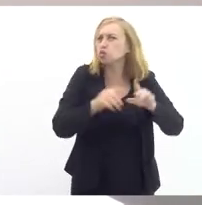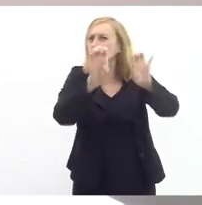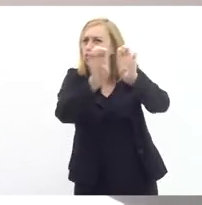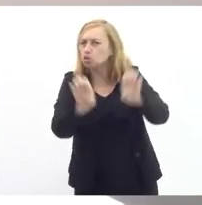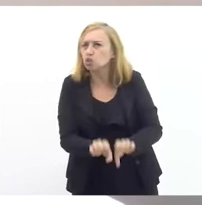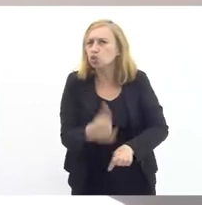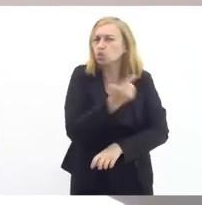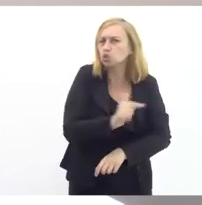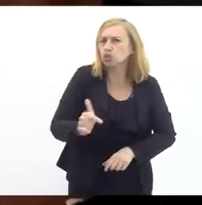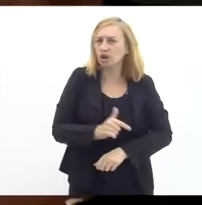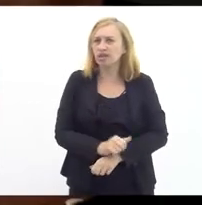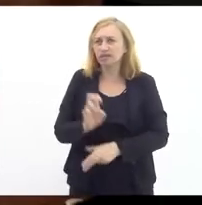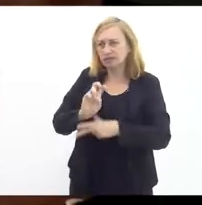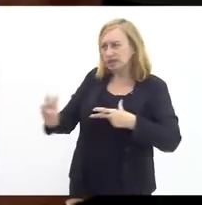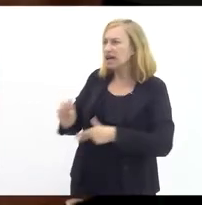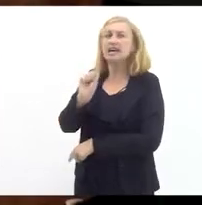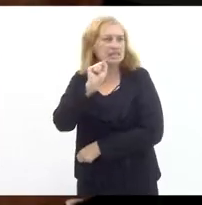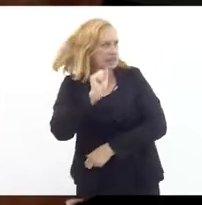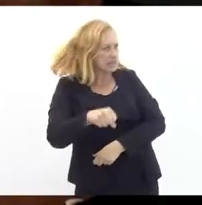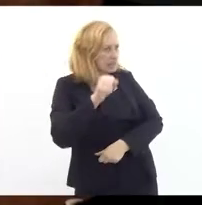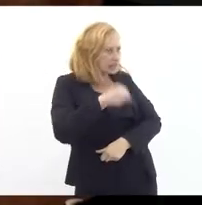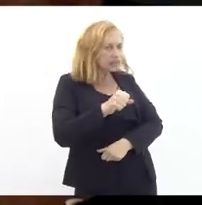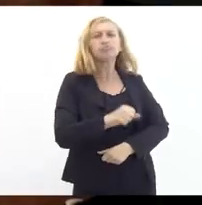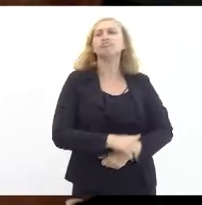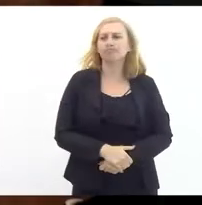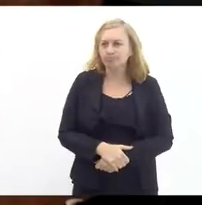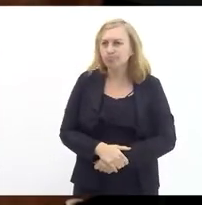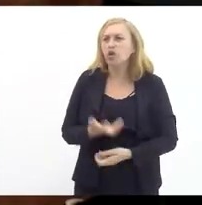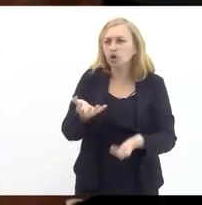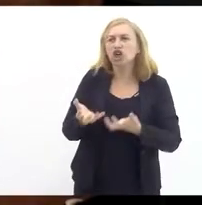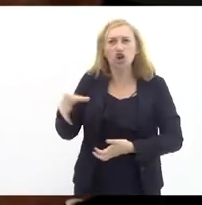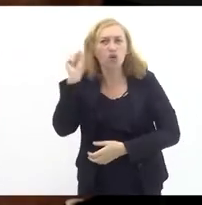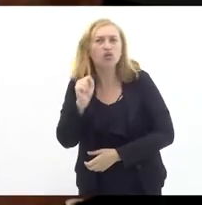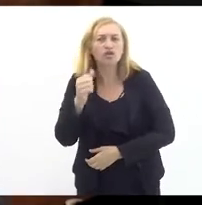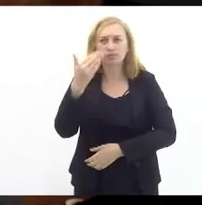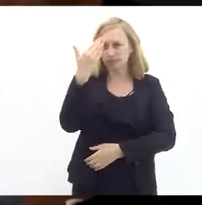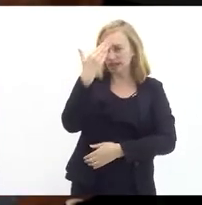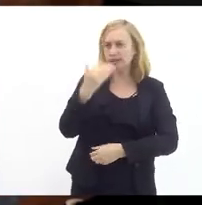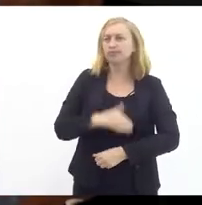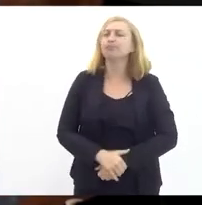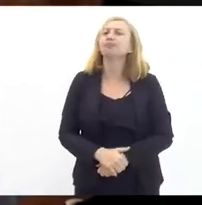parte da Supervia? Completamente, completamente. É isso que eu queria ouvir.